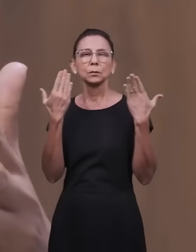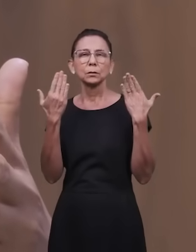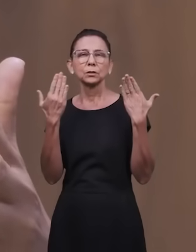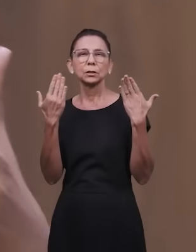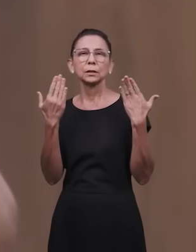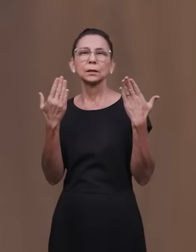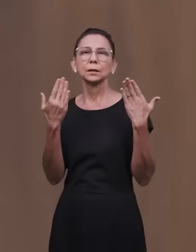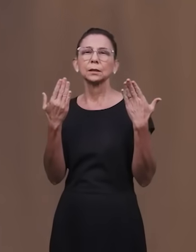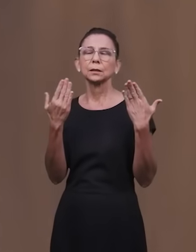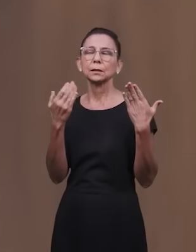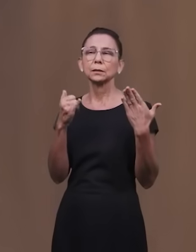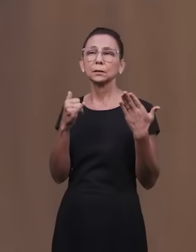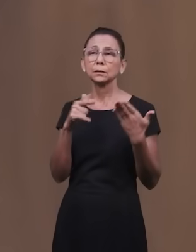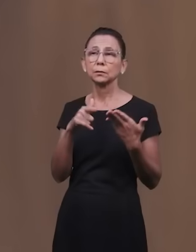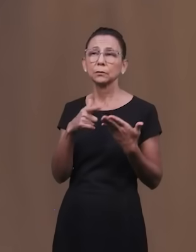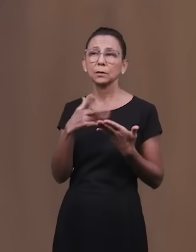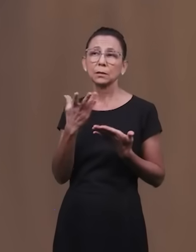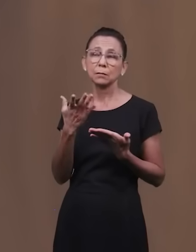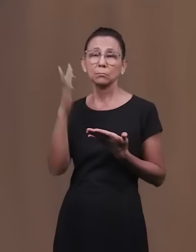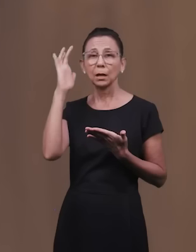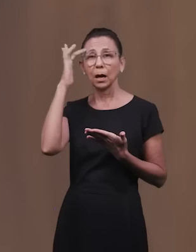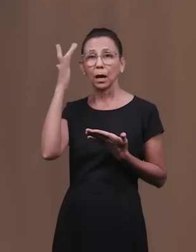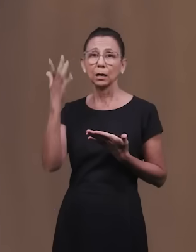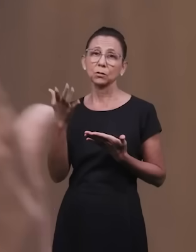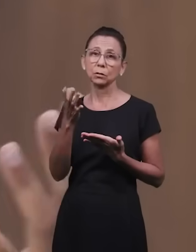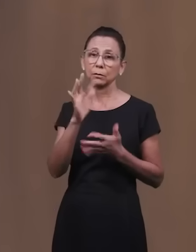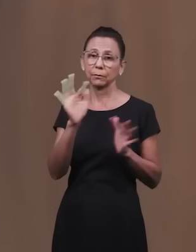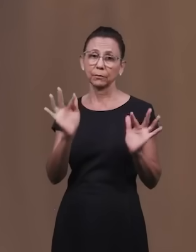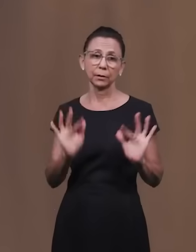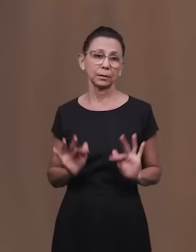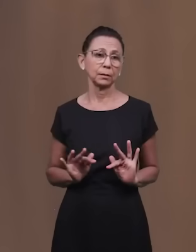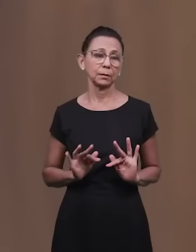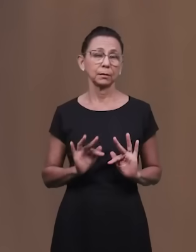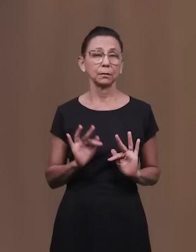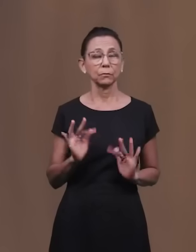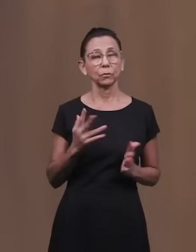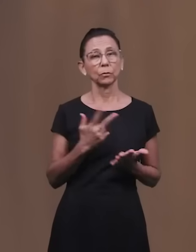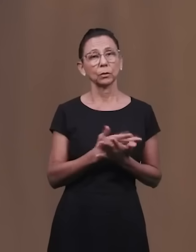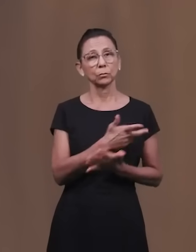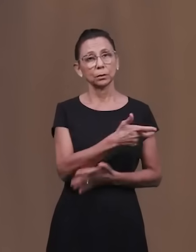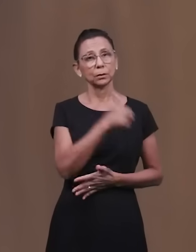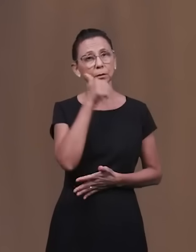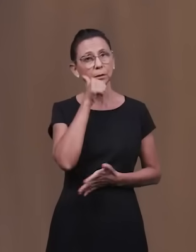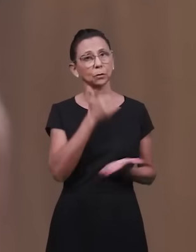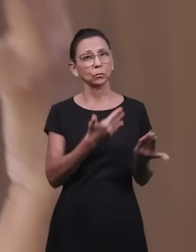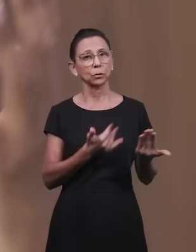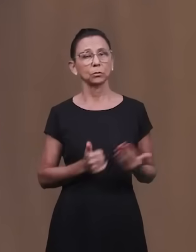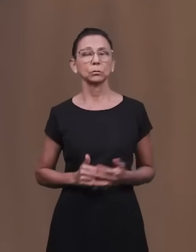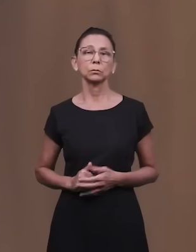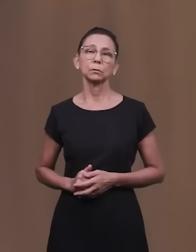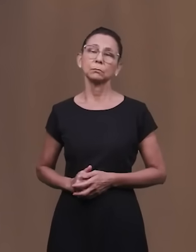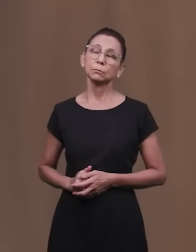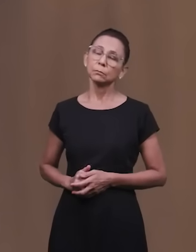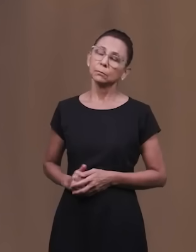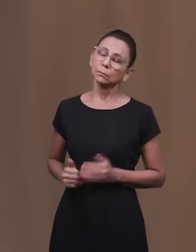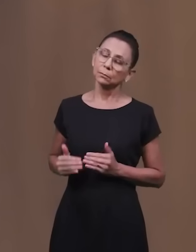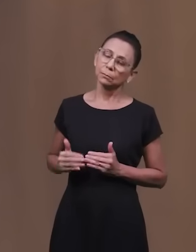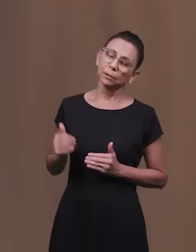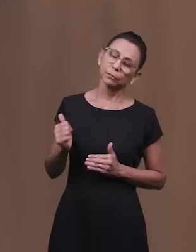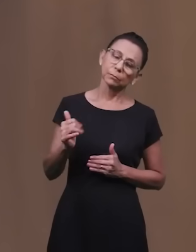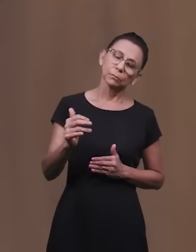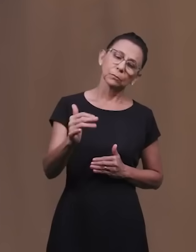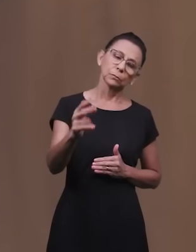faz bem, isso lhe faz bem. E isso foi o que aconteceu com ela. Ela continuou